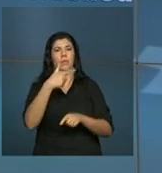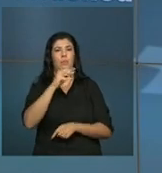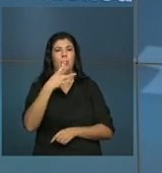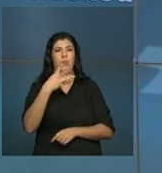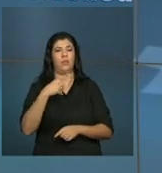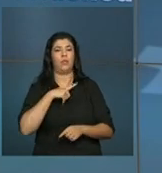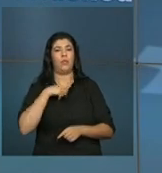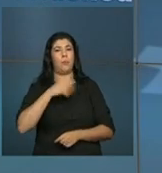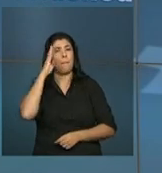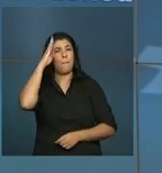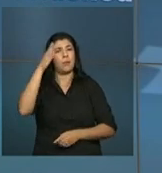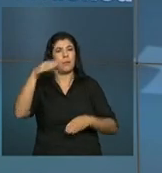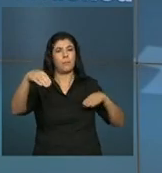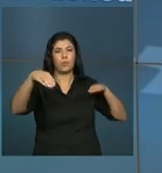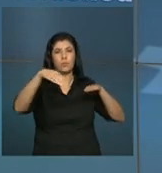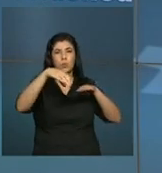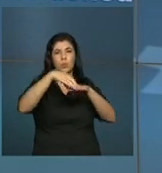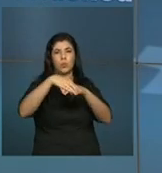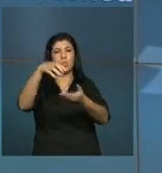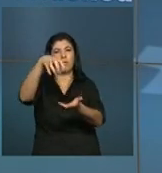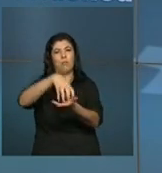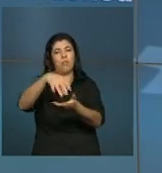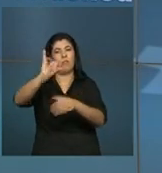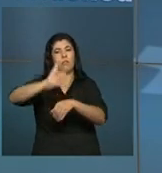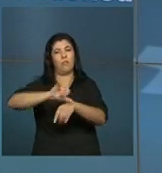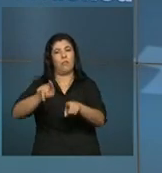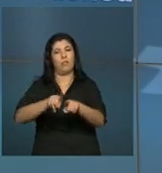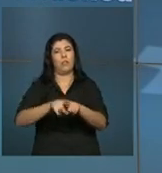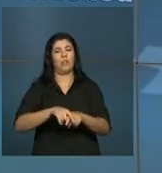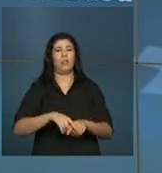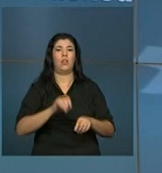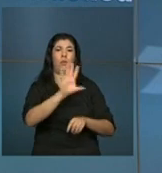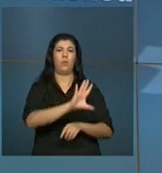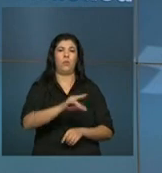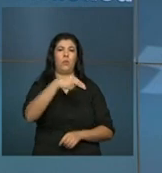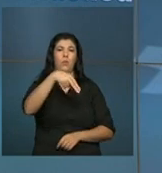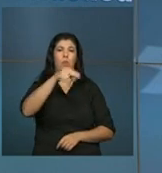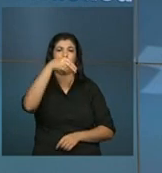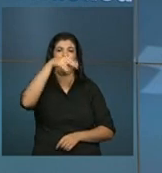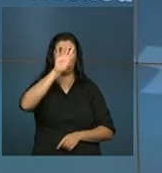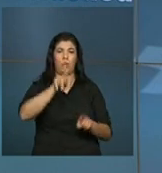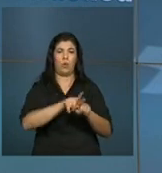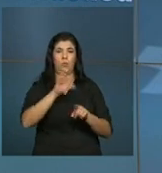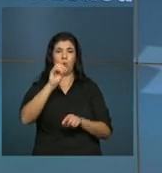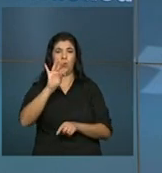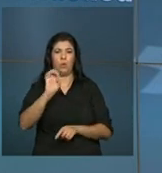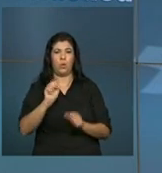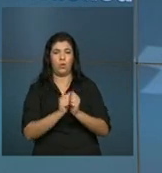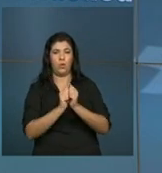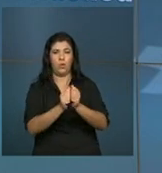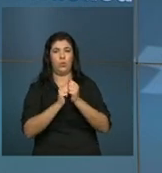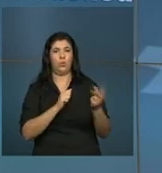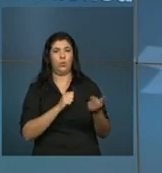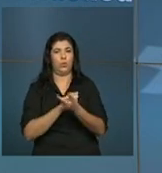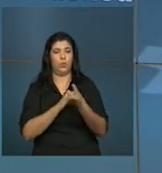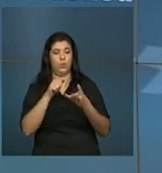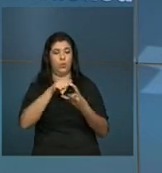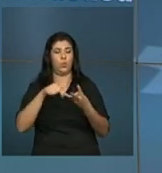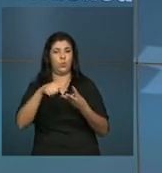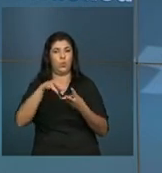a principal via de ligação entre o centro e as zonas norte e oeste do Rio. Juntos, os três túneis